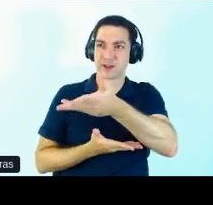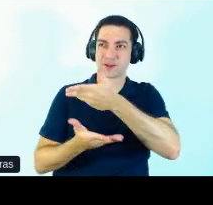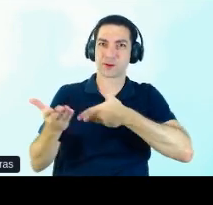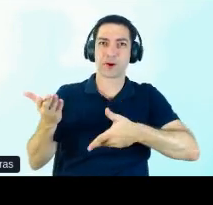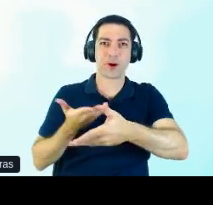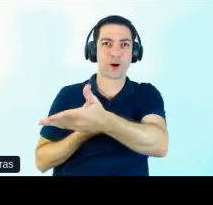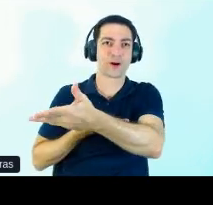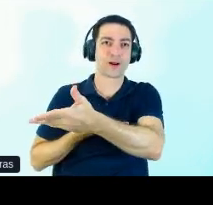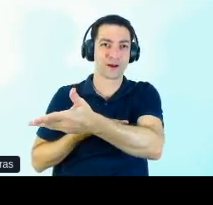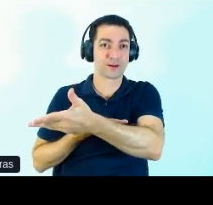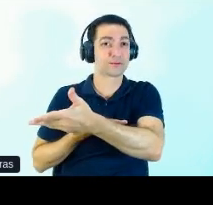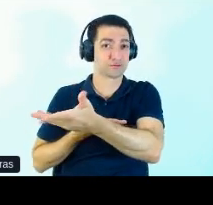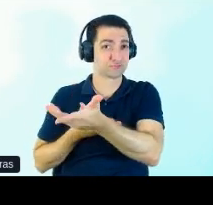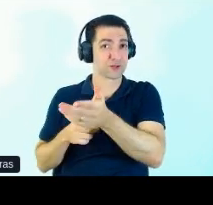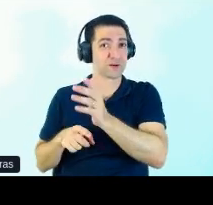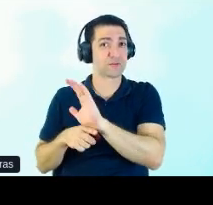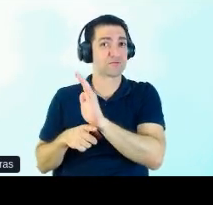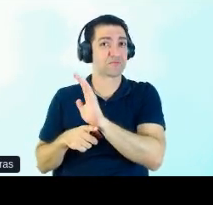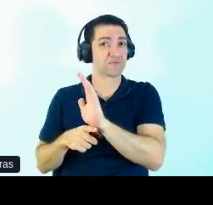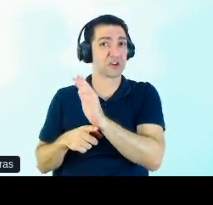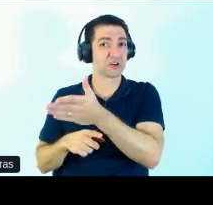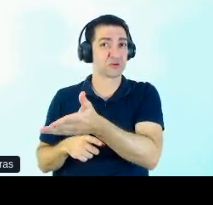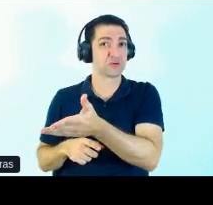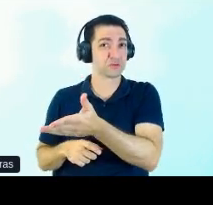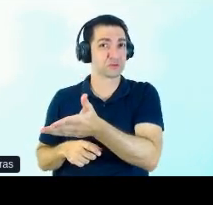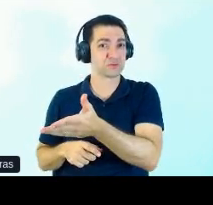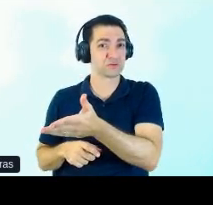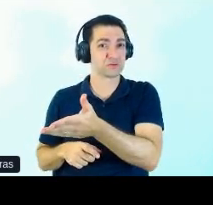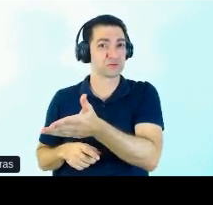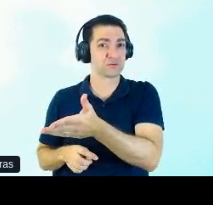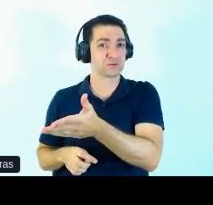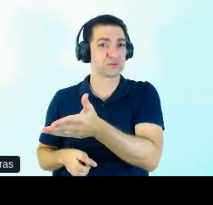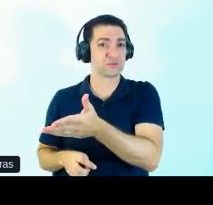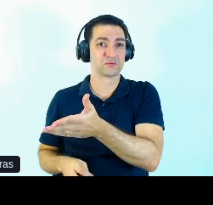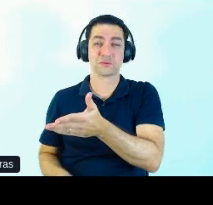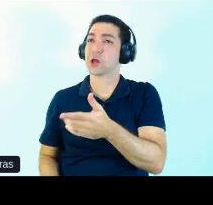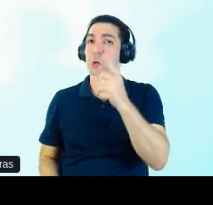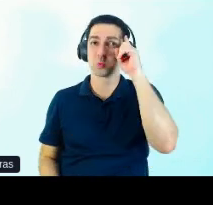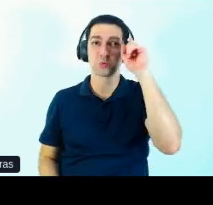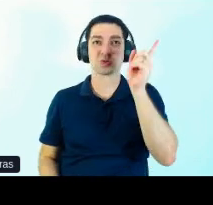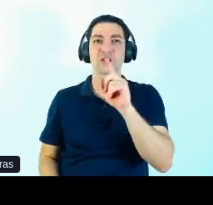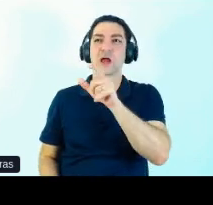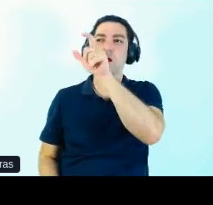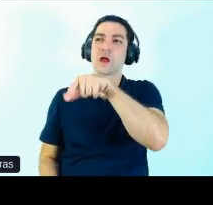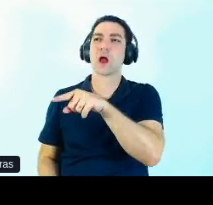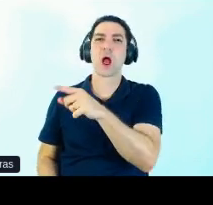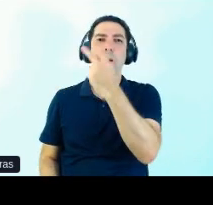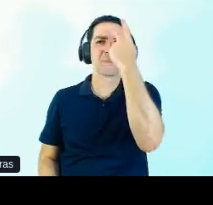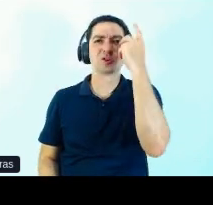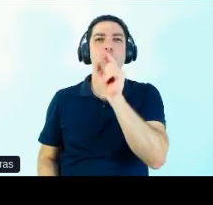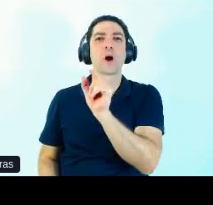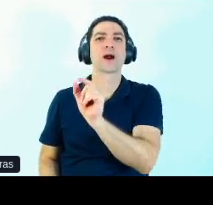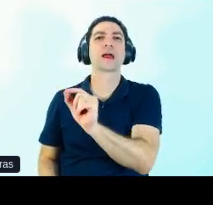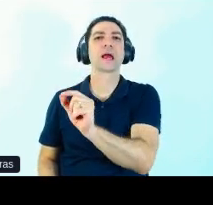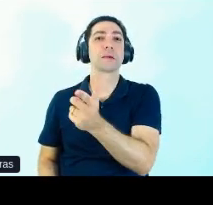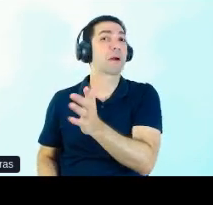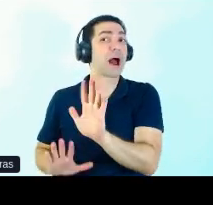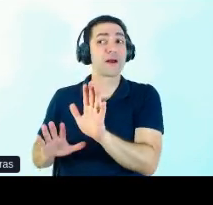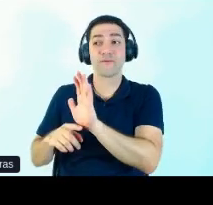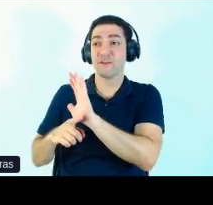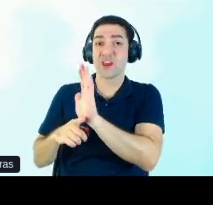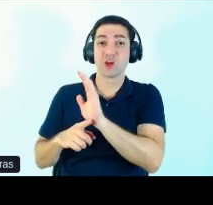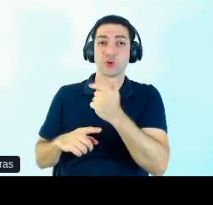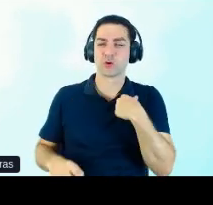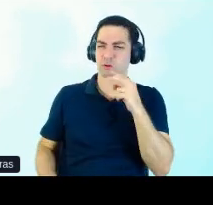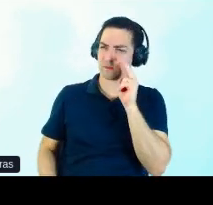dizer, ele me passou a experiência e eu, na verdade, nem sei quem é, né? Não consigo nem me lembrar, mas hoje em